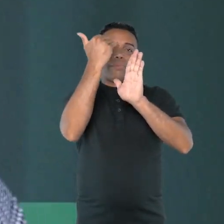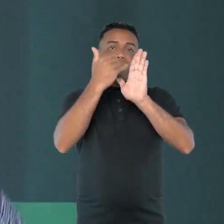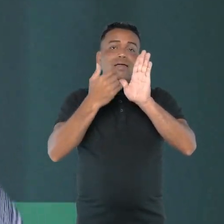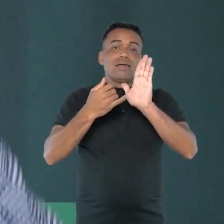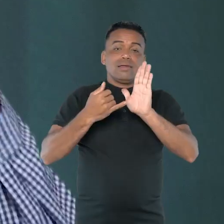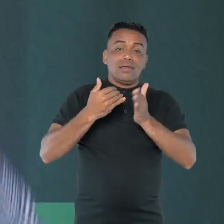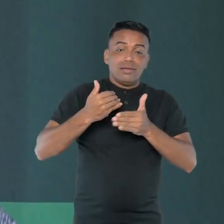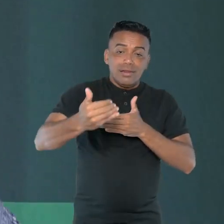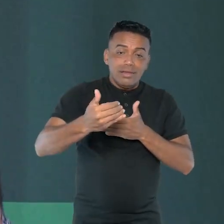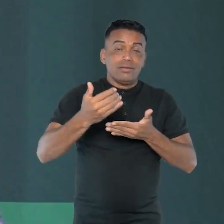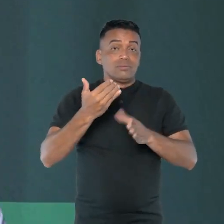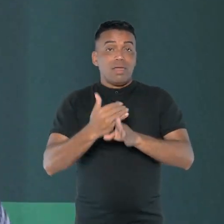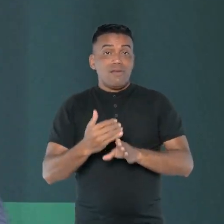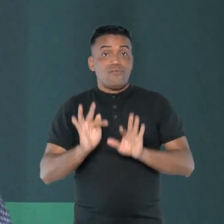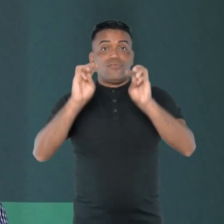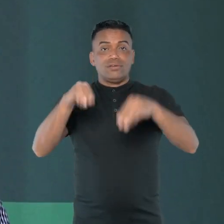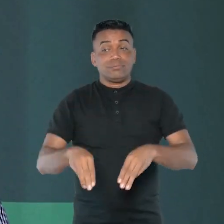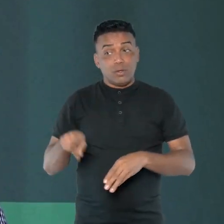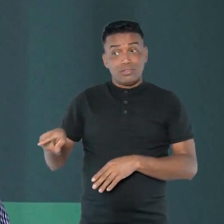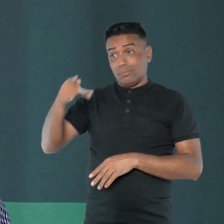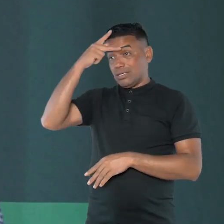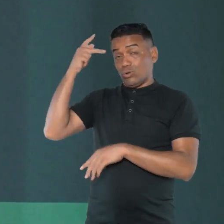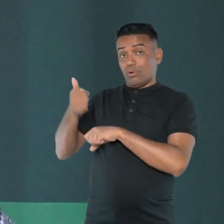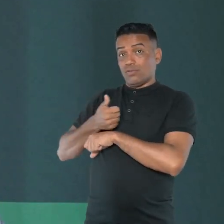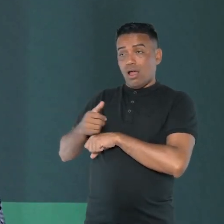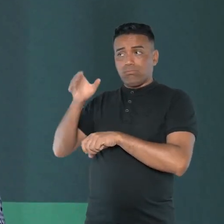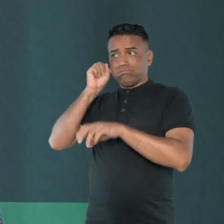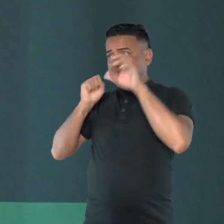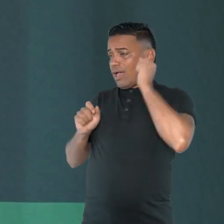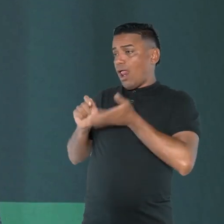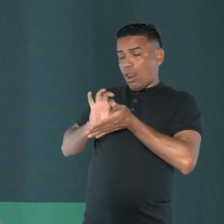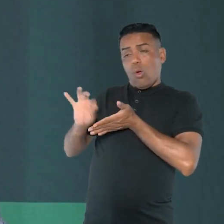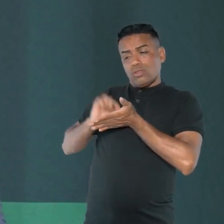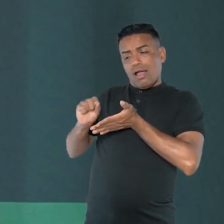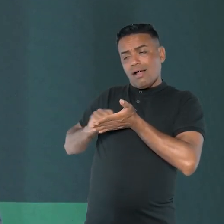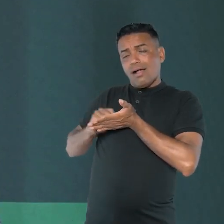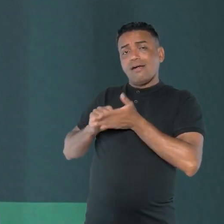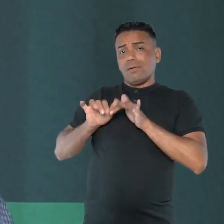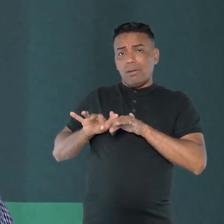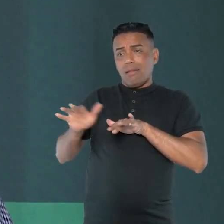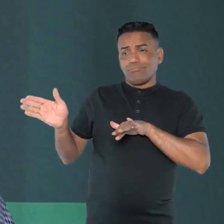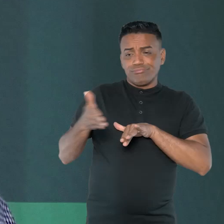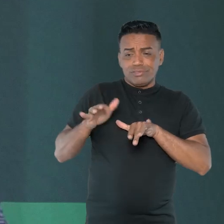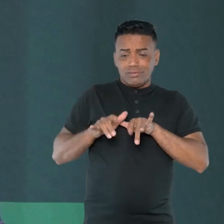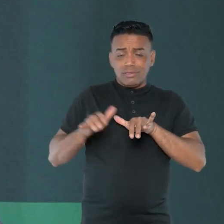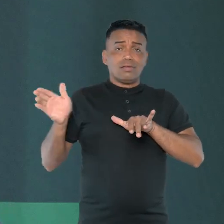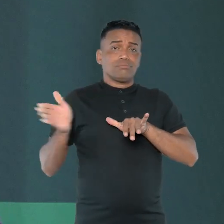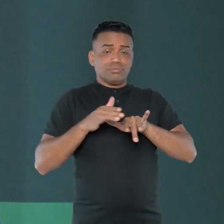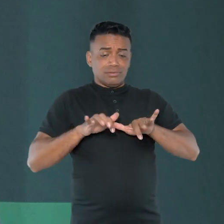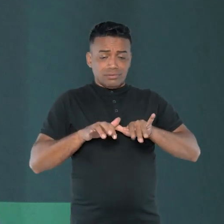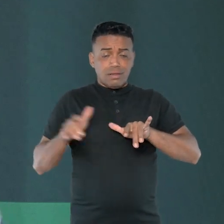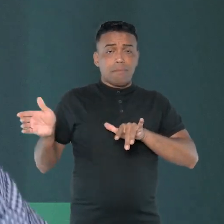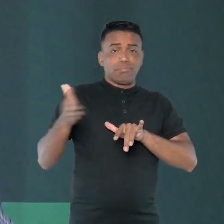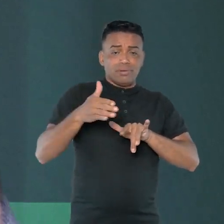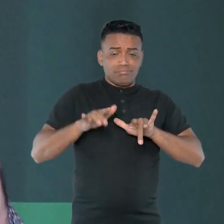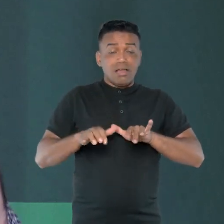este escutador escutava aquilo, ouvia, anotava, datilografava, tinha que ter um curso de datilografia para